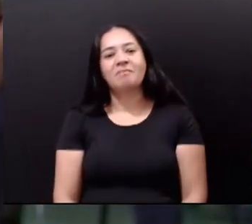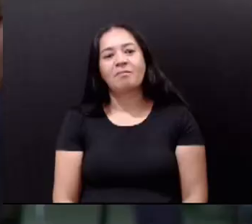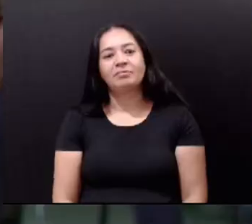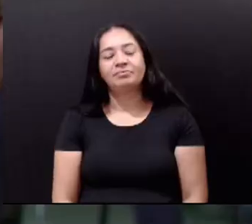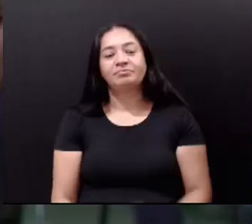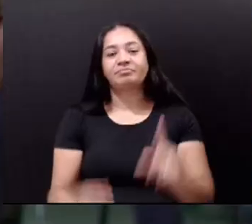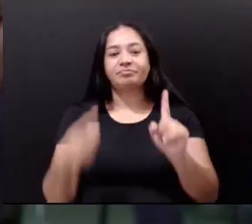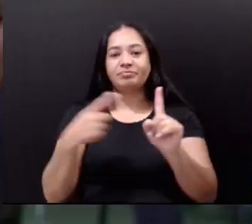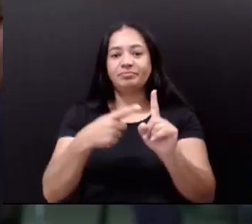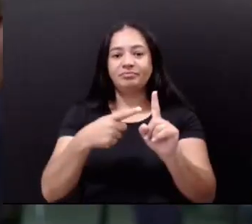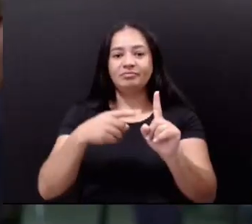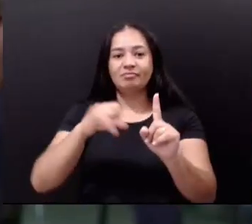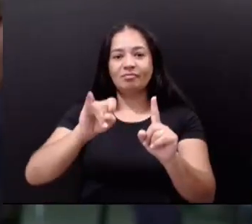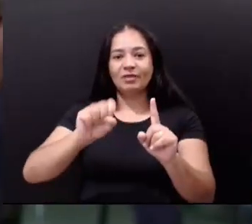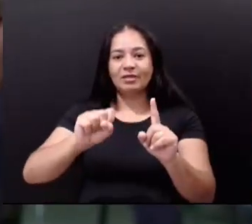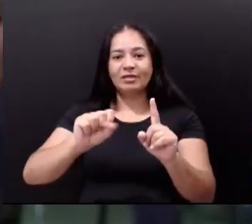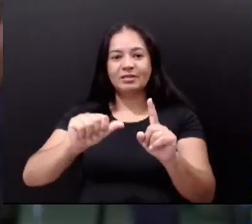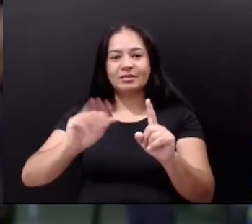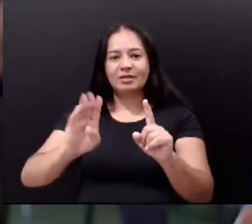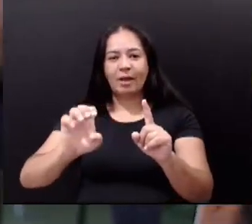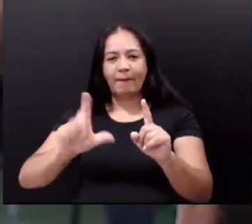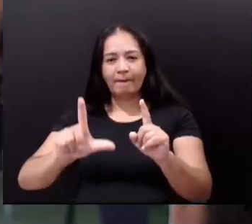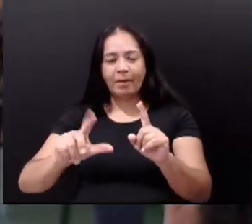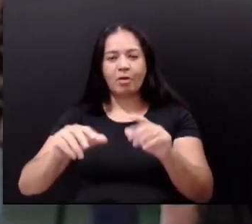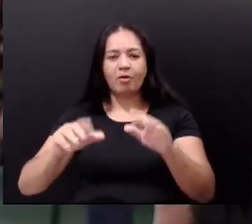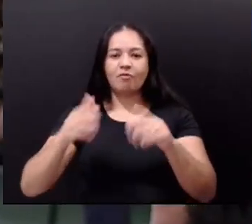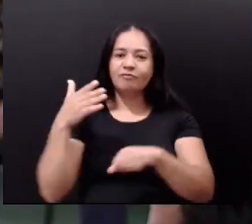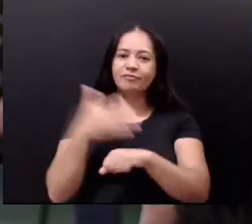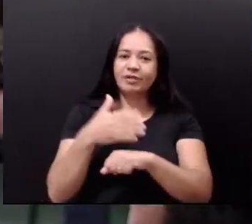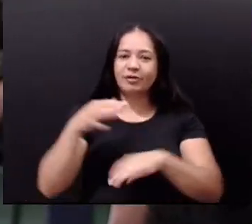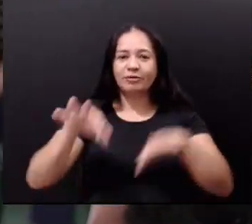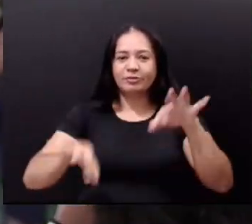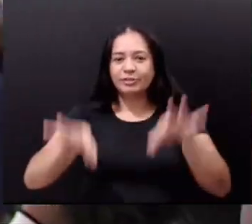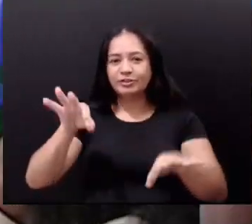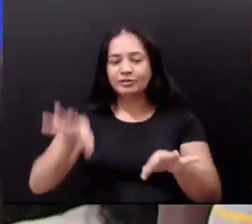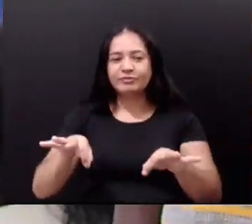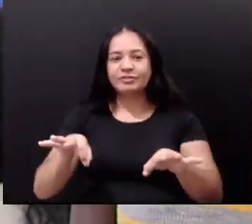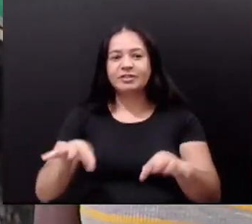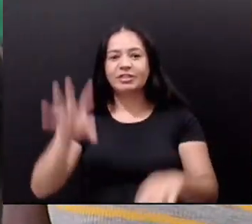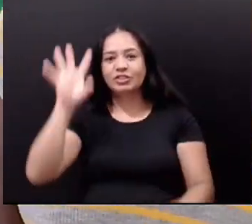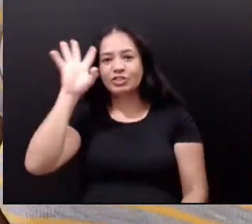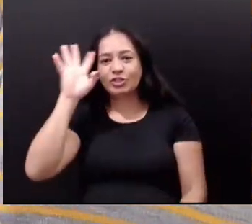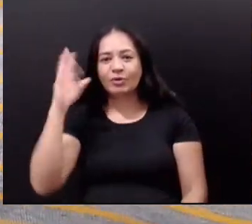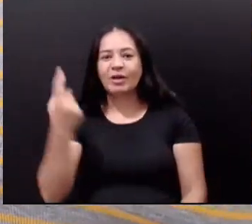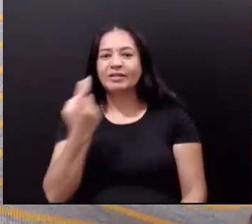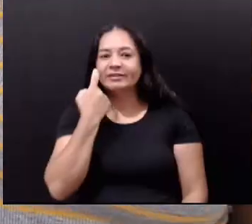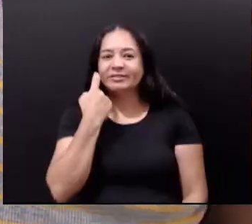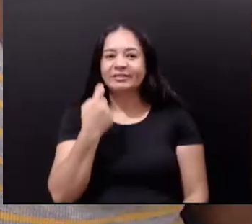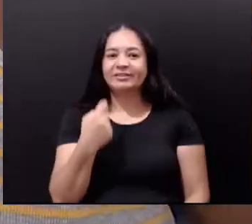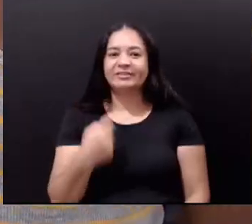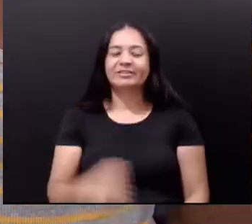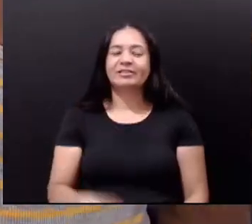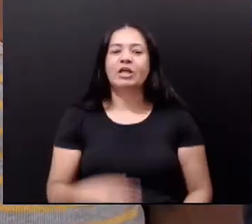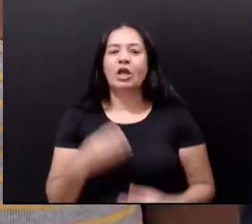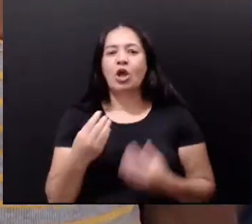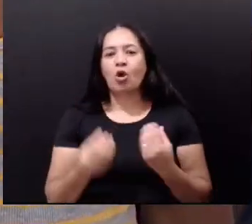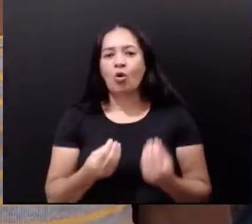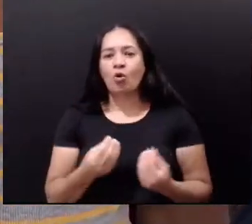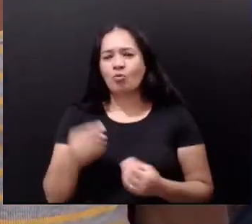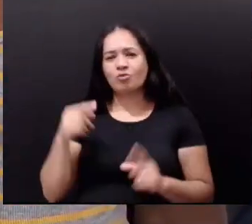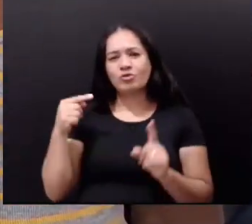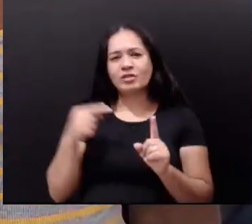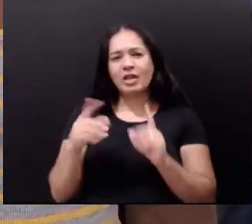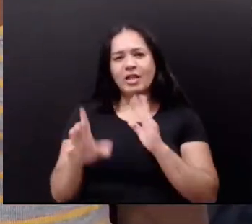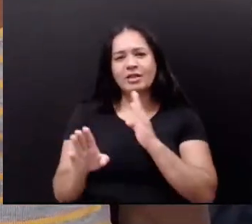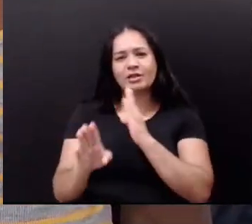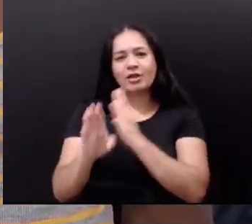rodas de artesanato, de quarta e sexta, né? Isso. E não falta, e vai falar pra gente como é que foi pra ela descobrir a